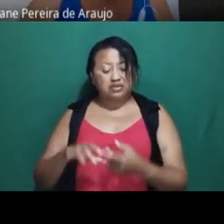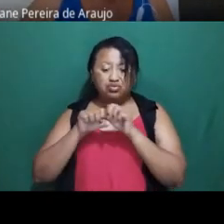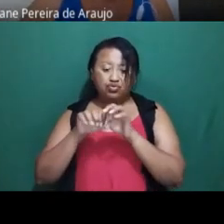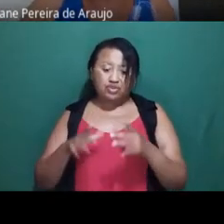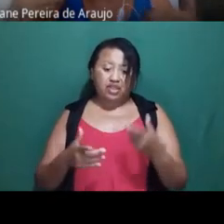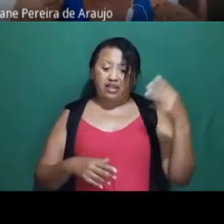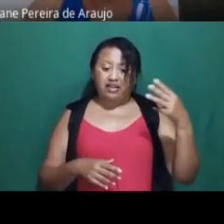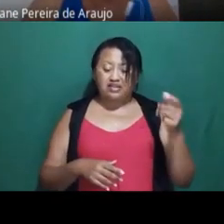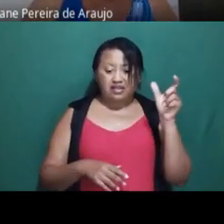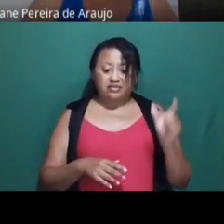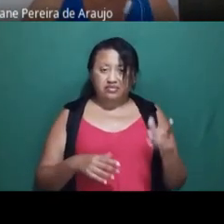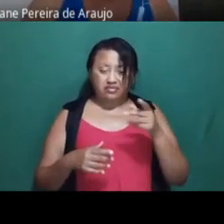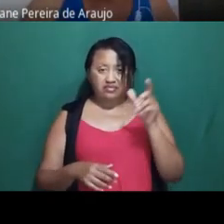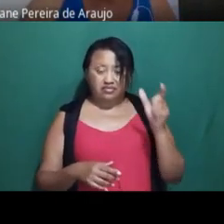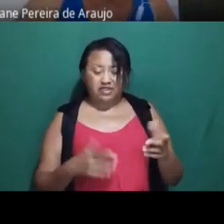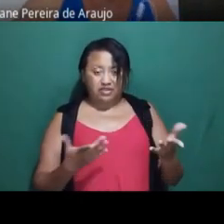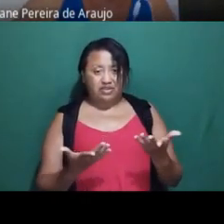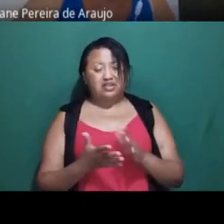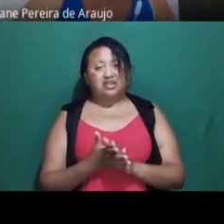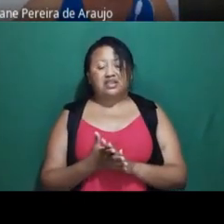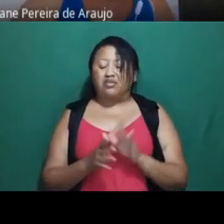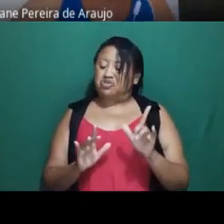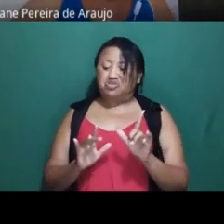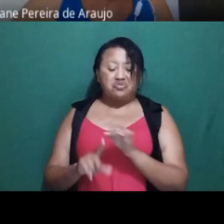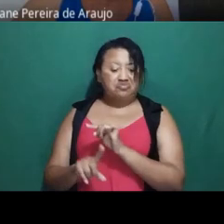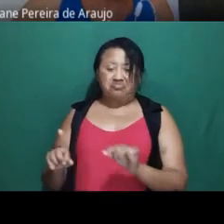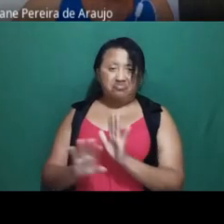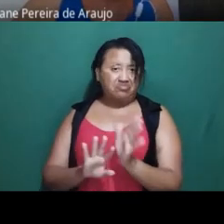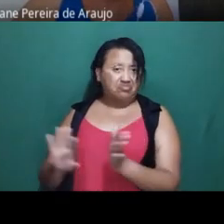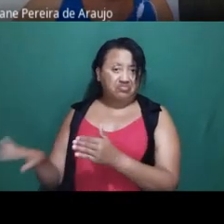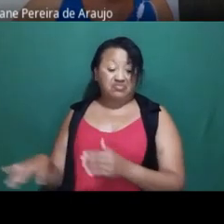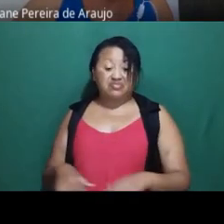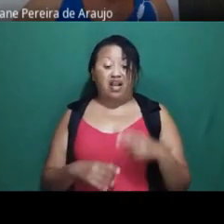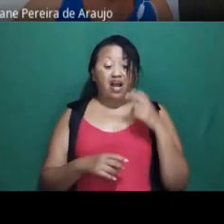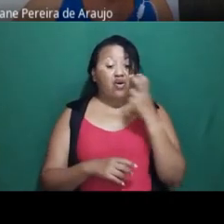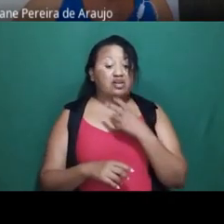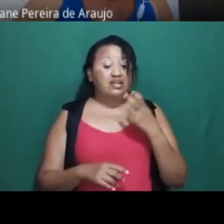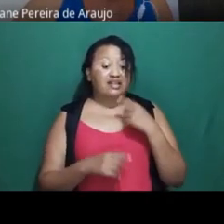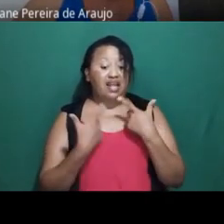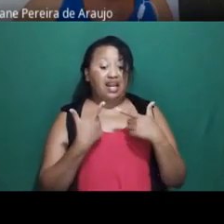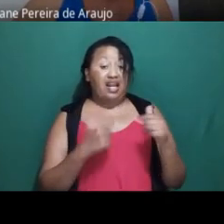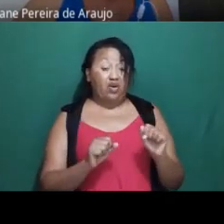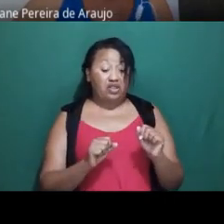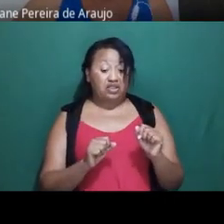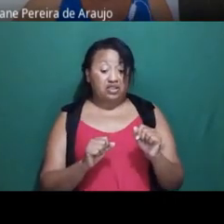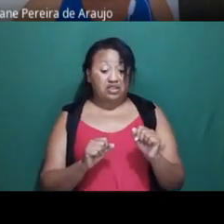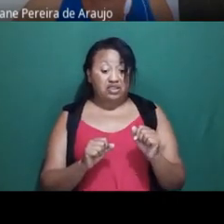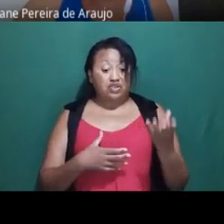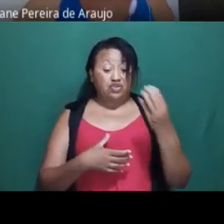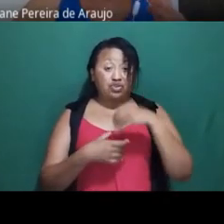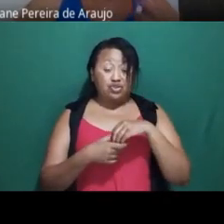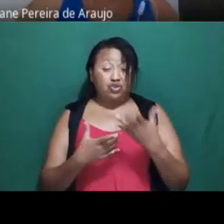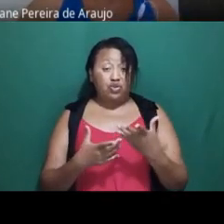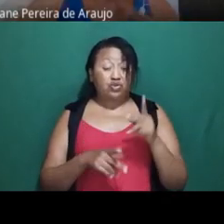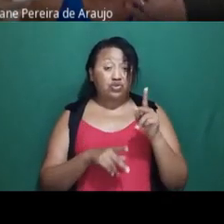narrativa em terceira pessoa e aí a gente já desconsidera Não é esse aqui a oralidade e a linguagem de camadas populares do interior